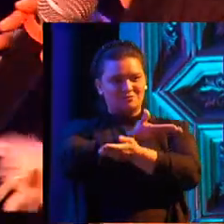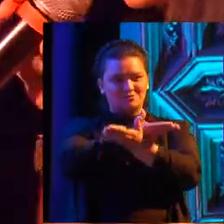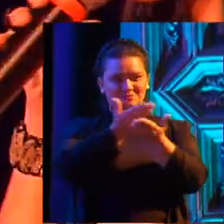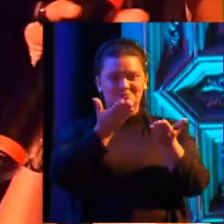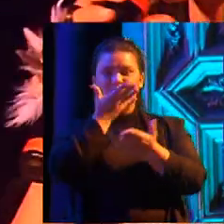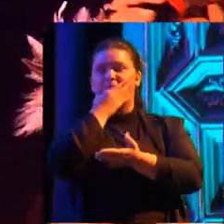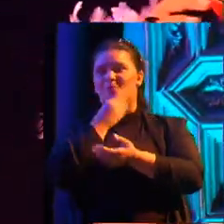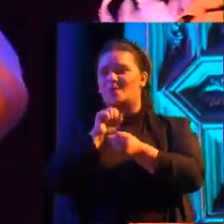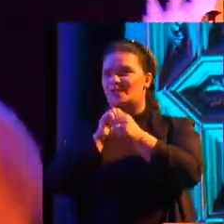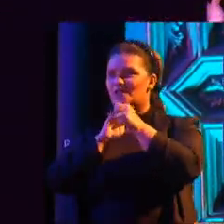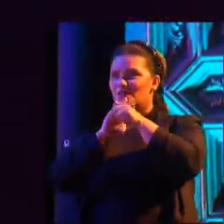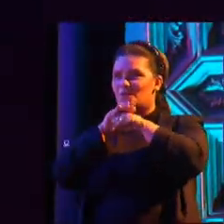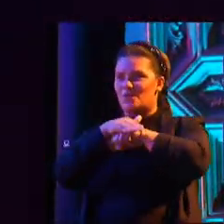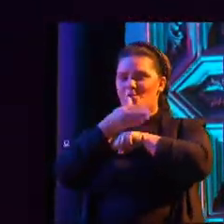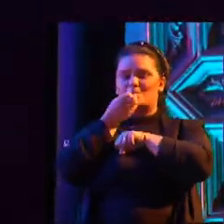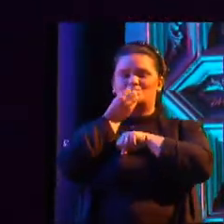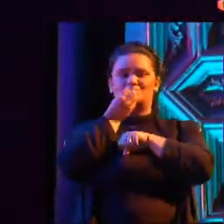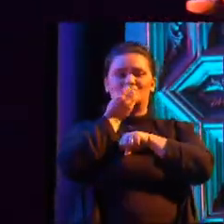Boa noite.